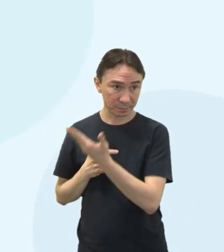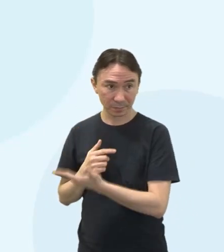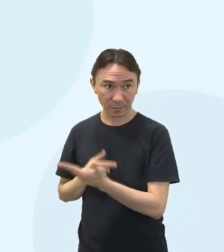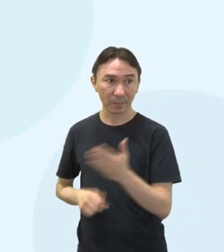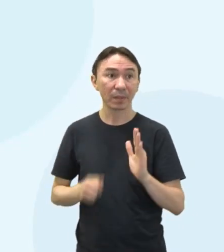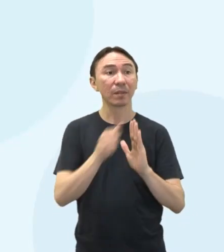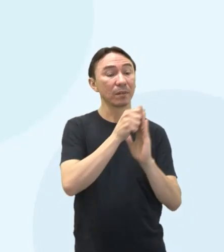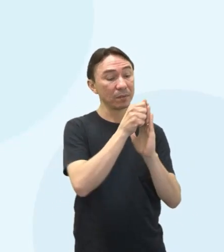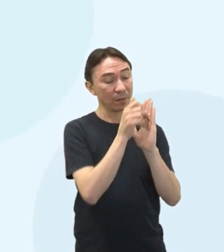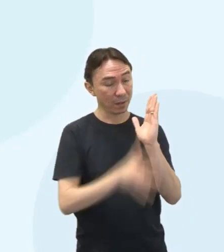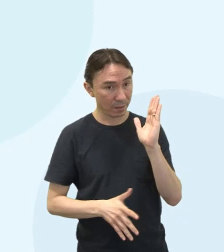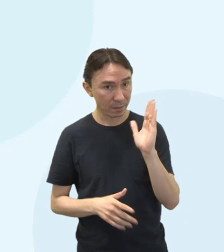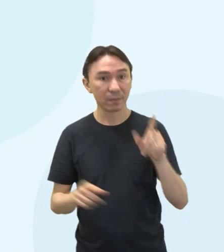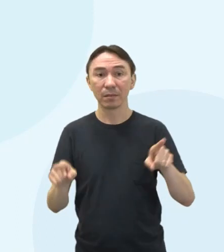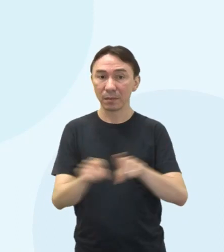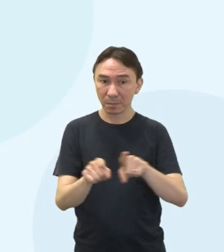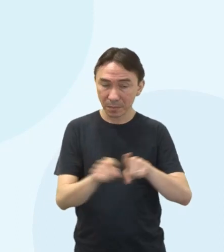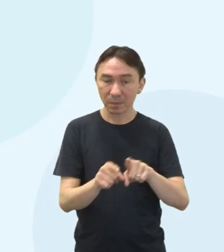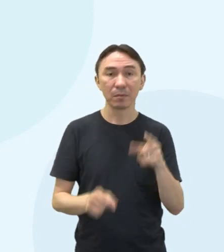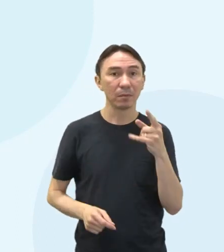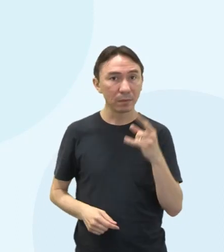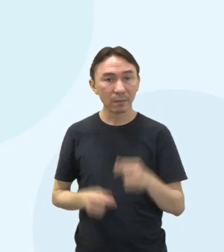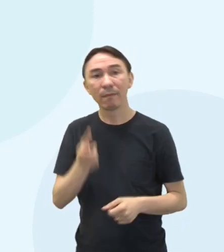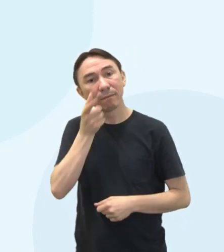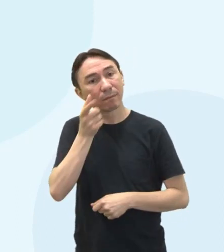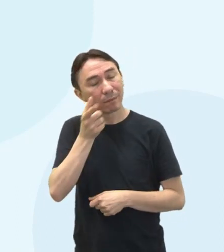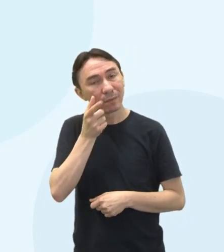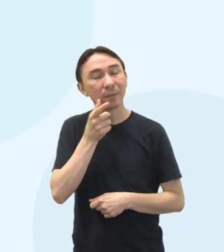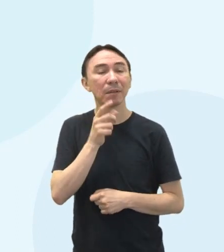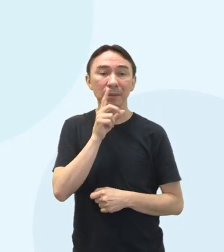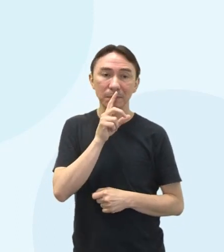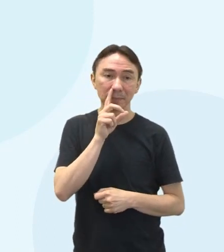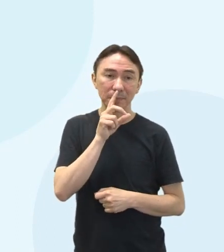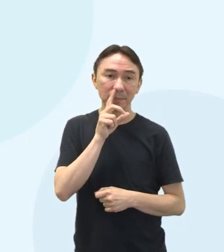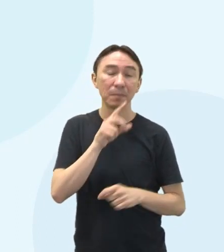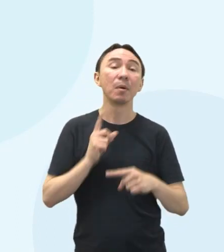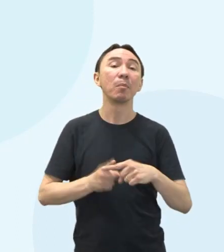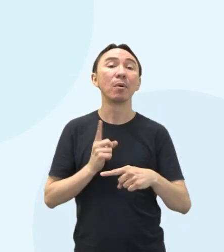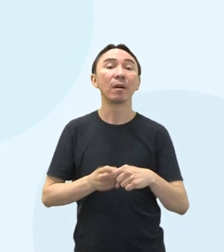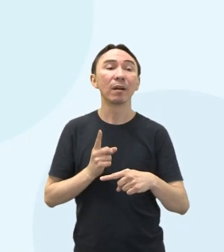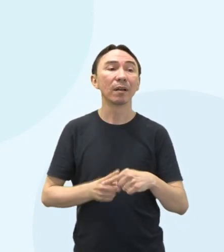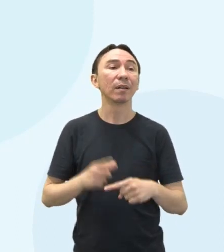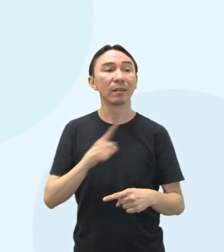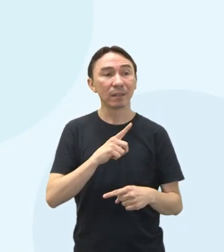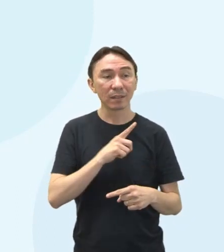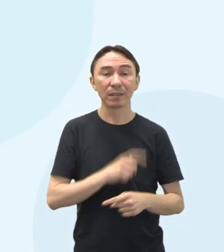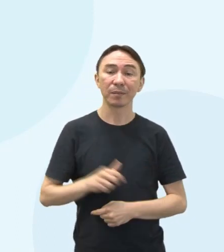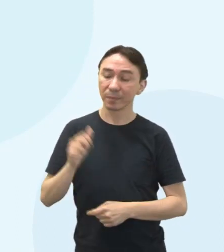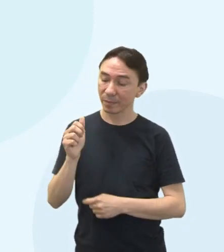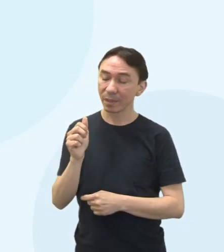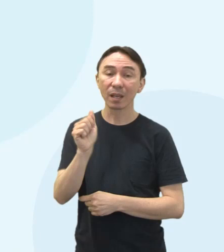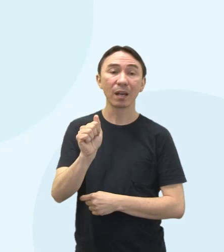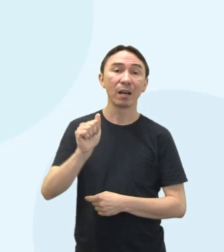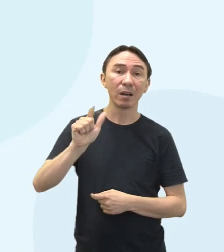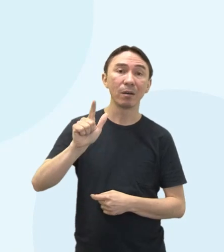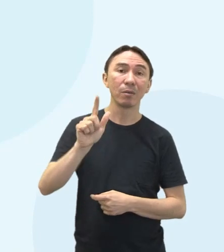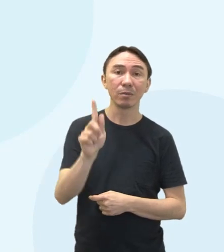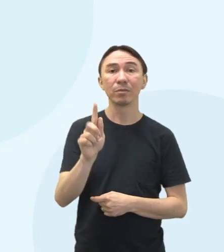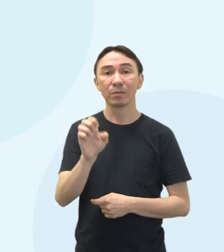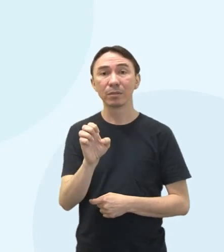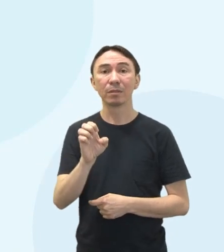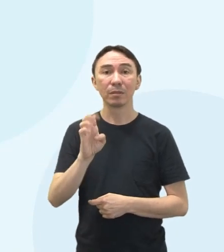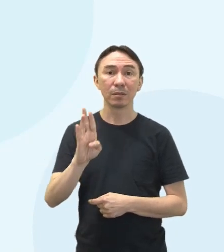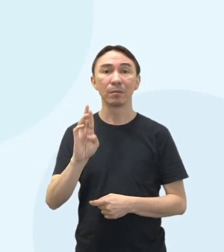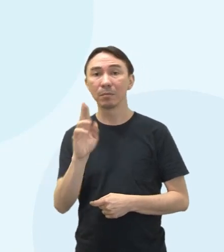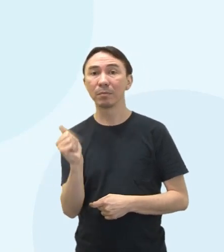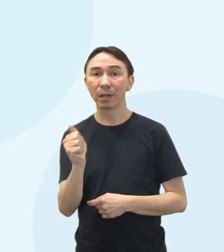atividade é uma atividade também extremamente interessante que ela envolve a álgebra né na apesar de ser uma atividade